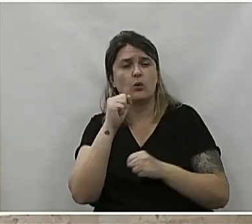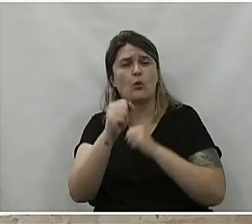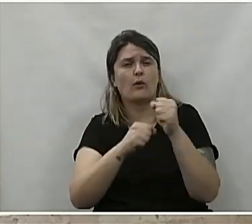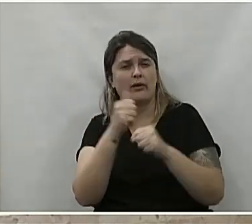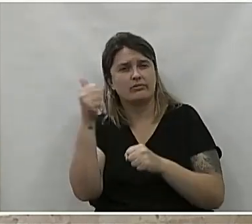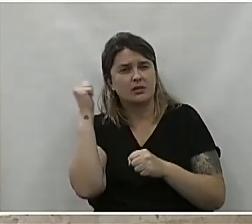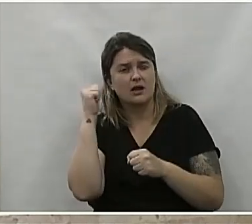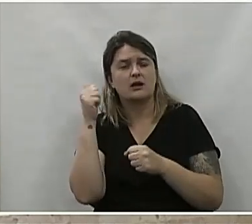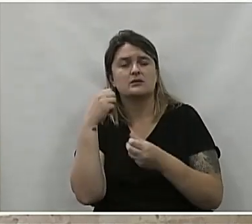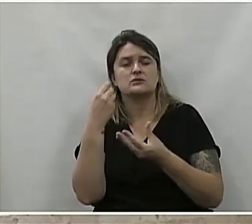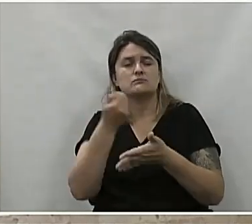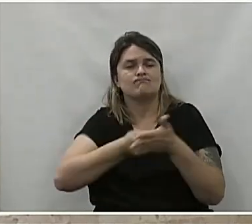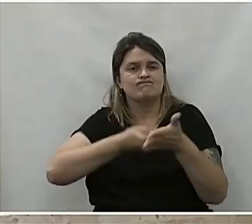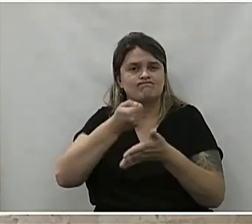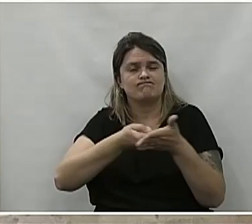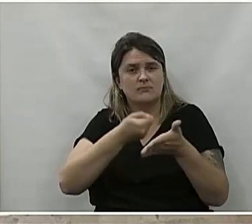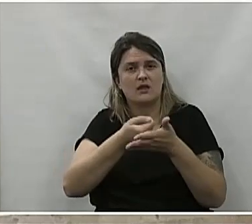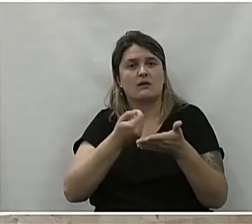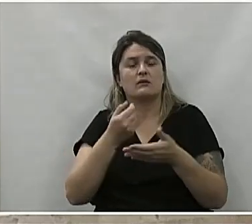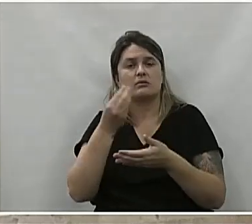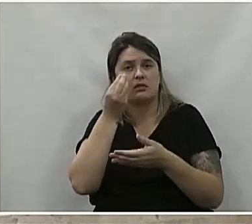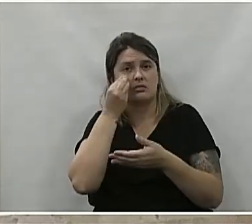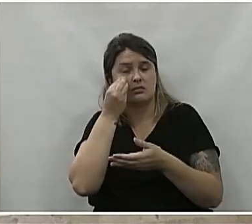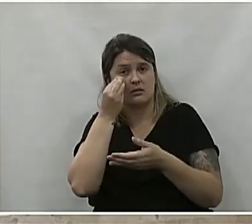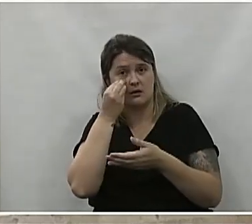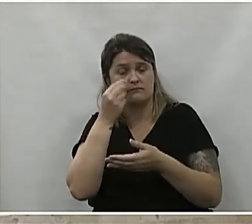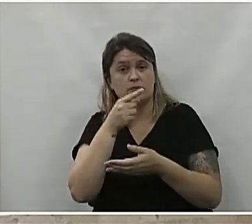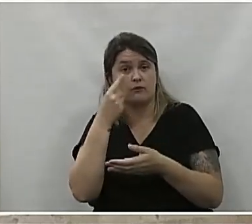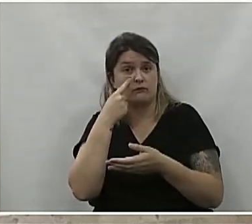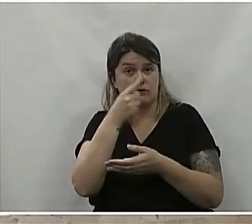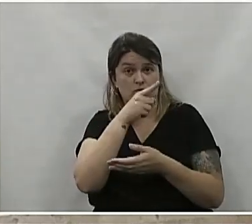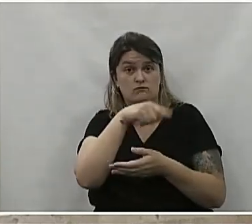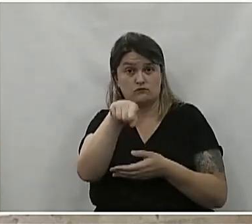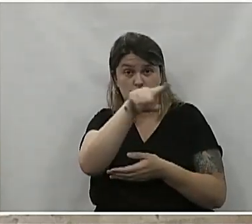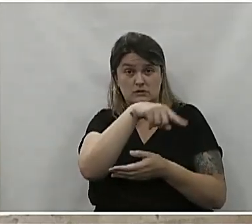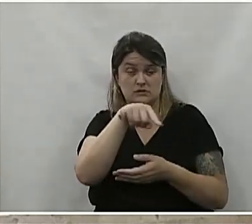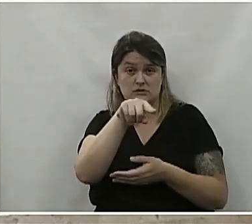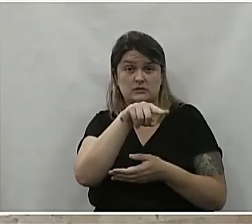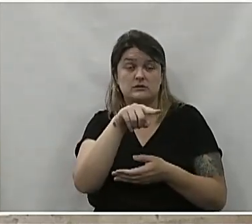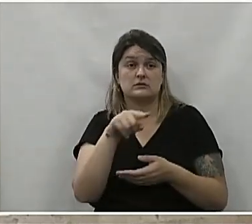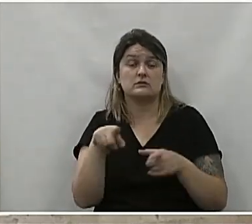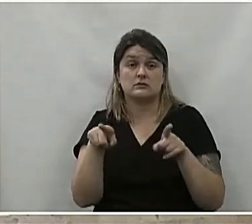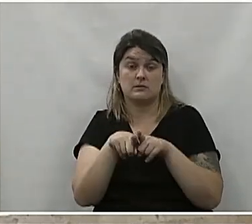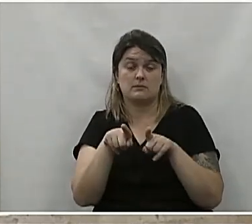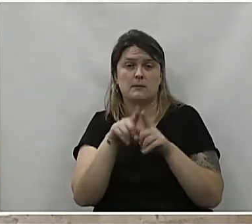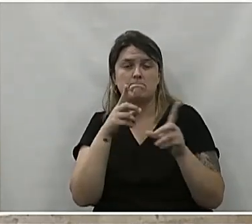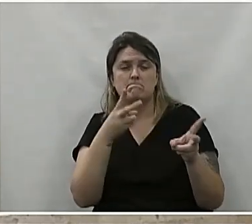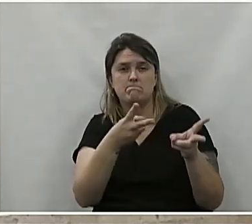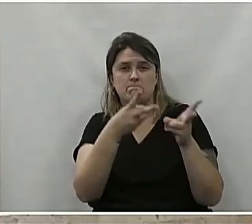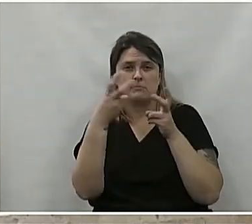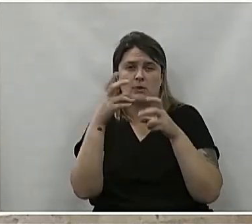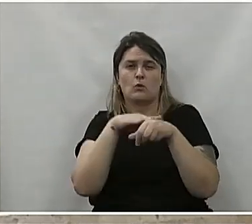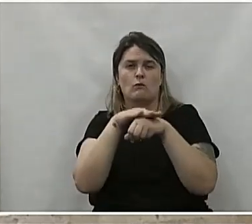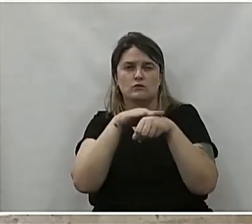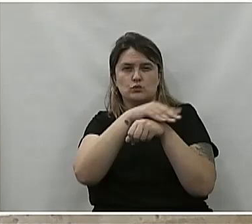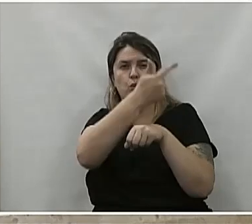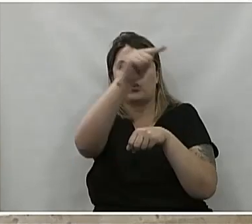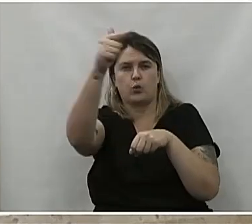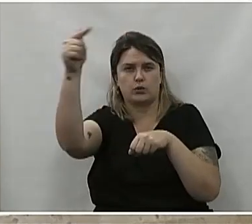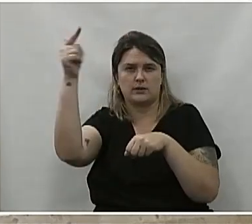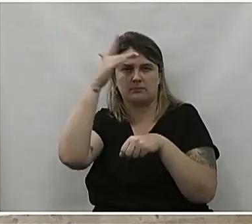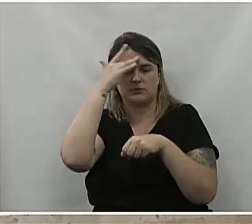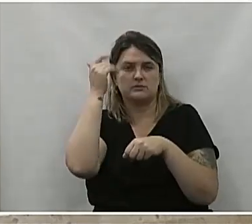Trabalhando E batalhando Quanto a isso Vi ali que vocês Como eu detectei Conversando com vários